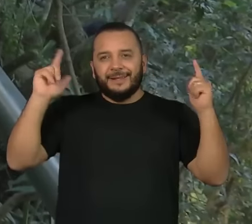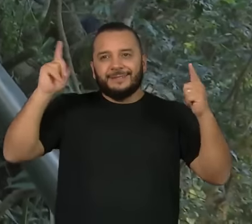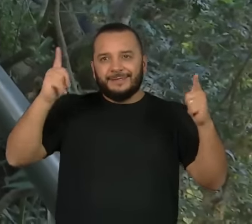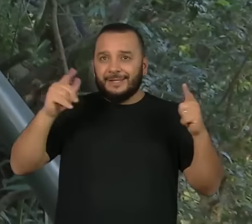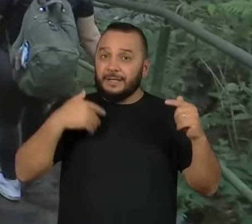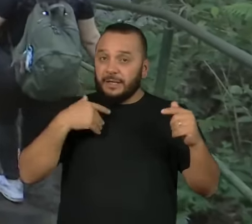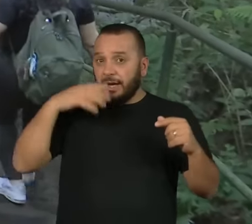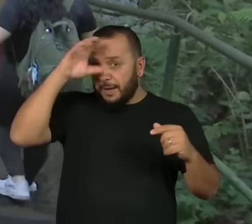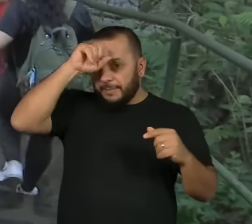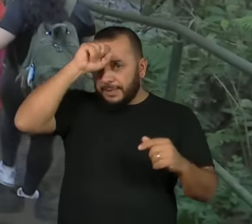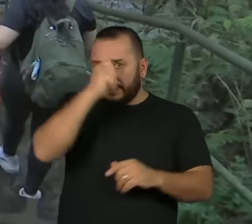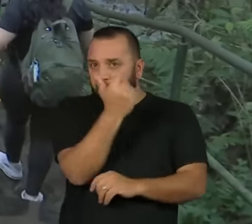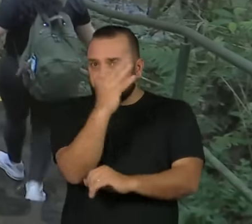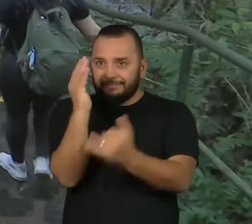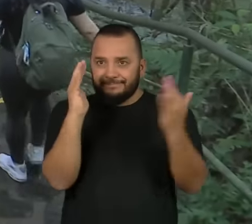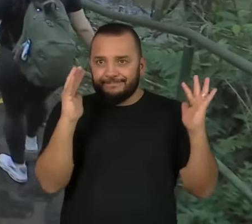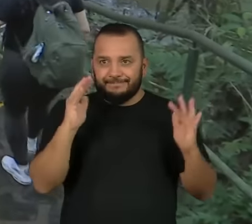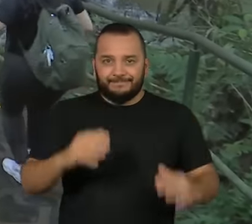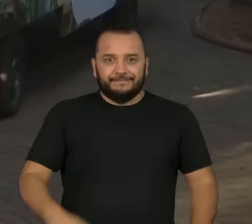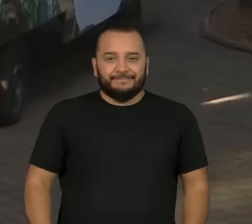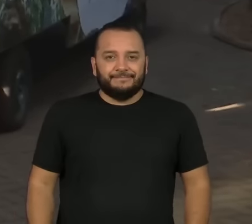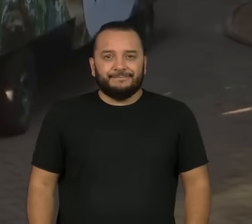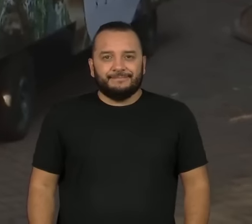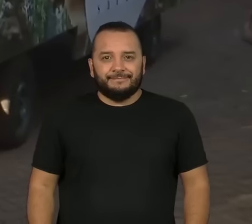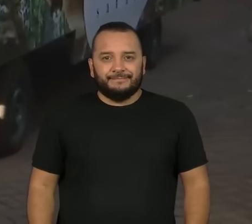educação ambiental.